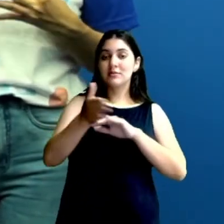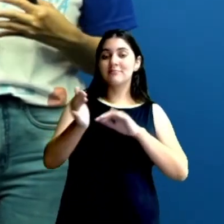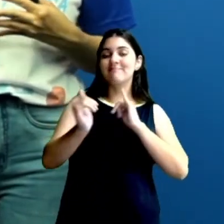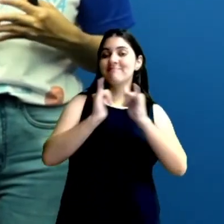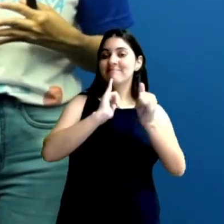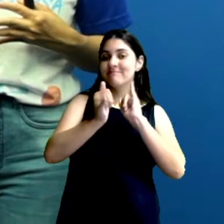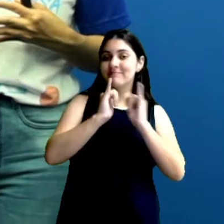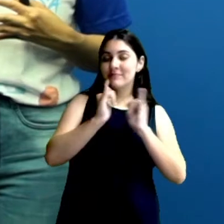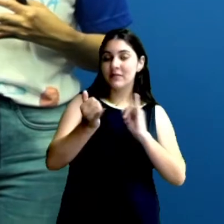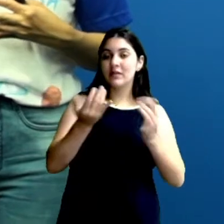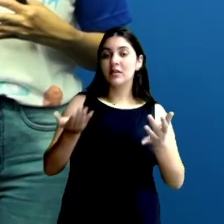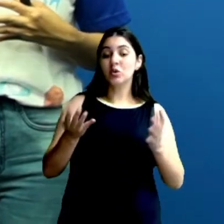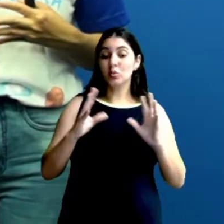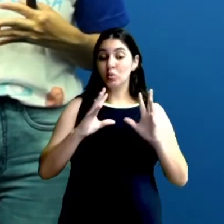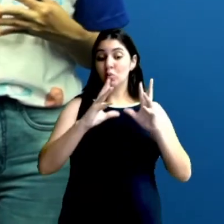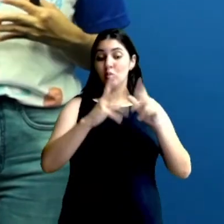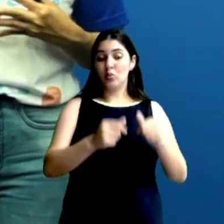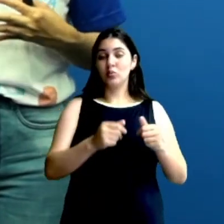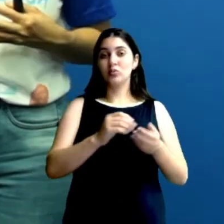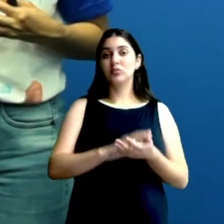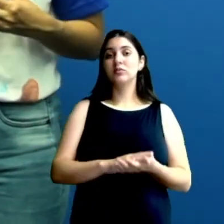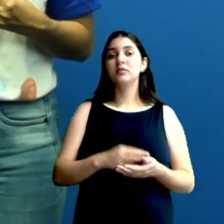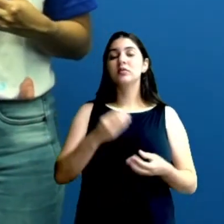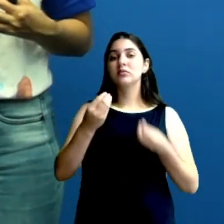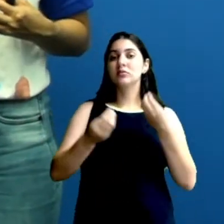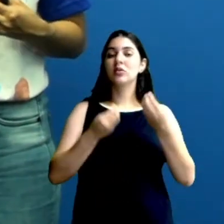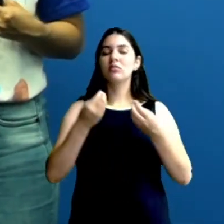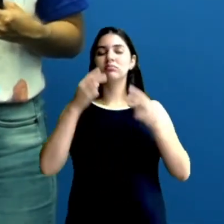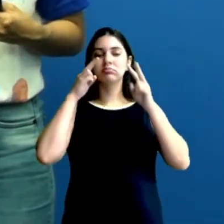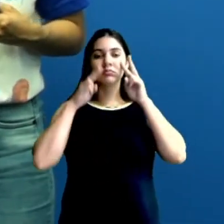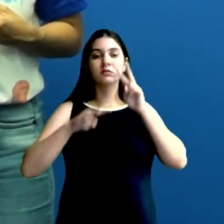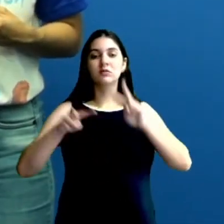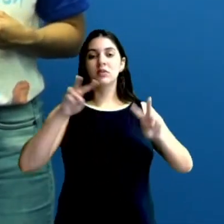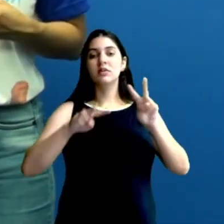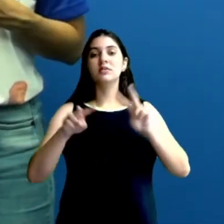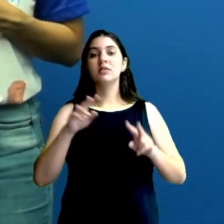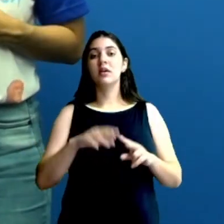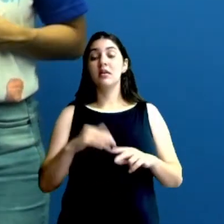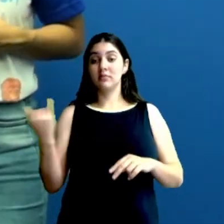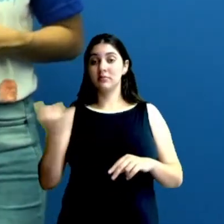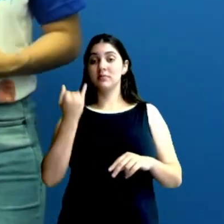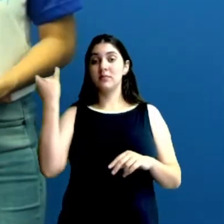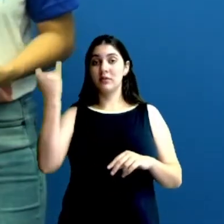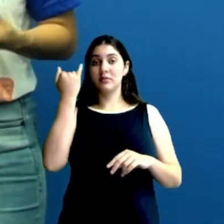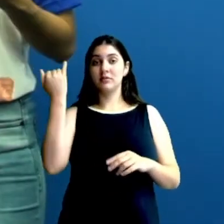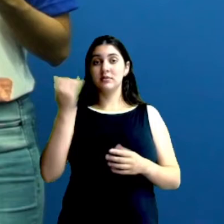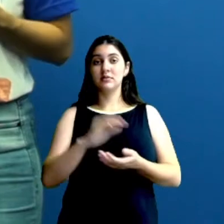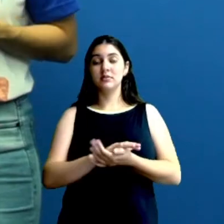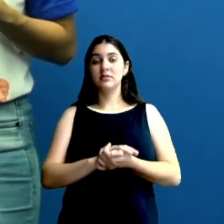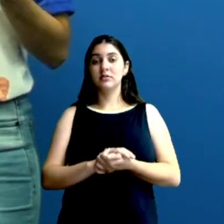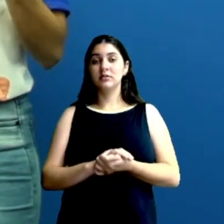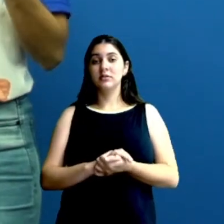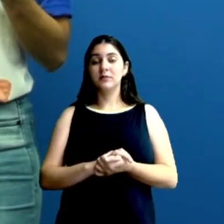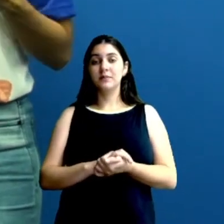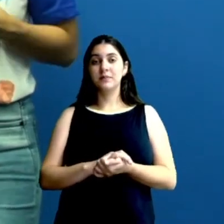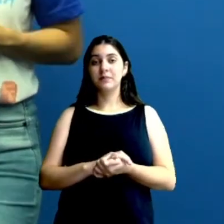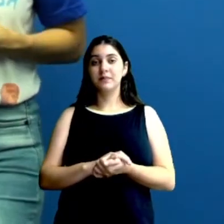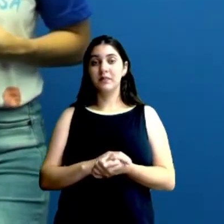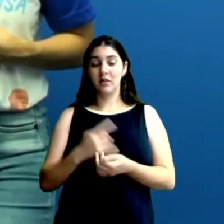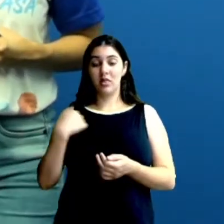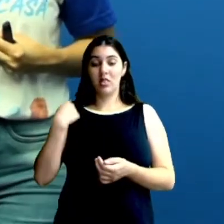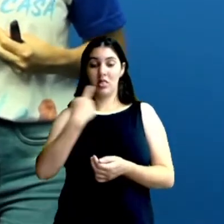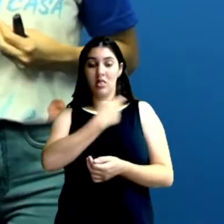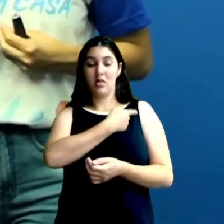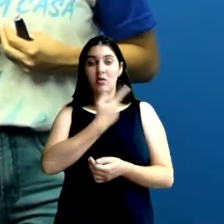digitais, tudo isso é uma forma da gente observar a importância na